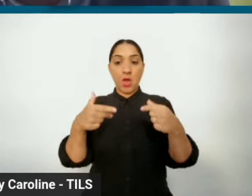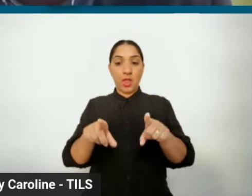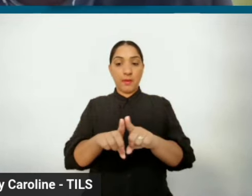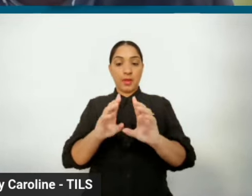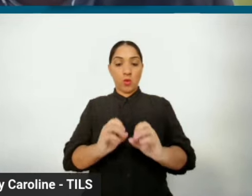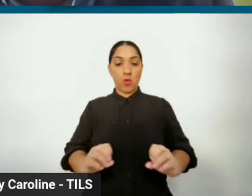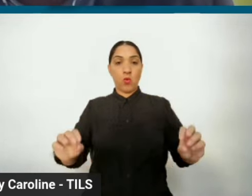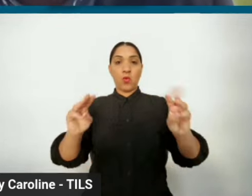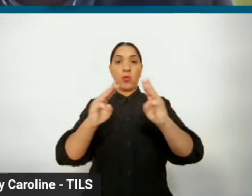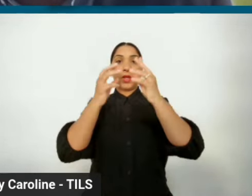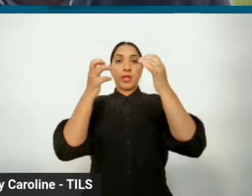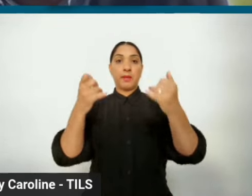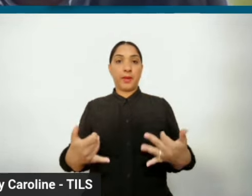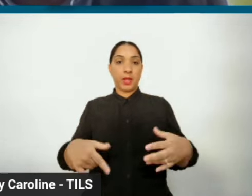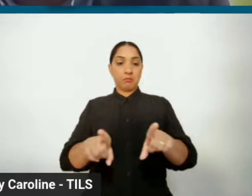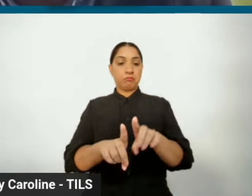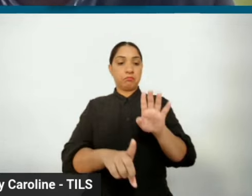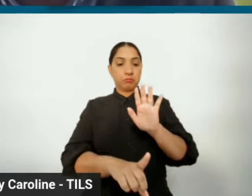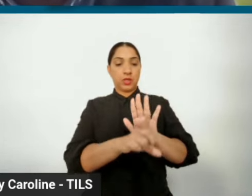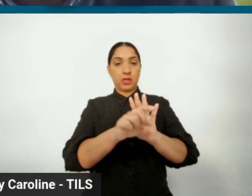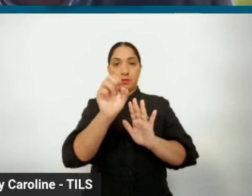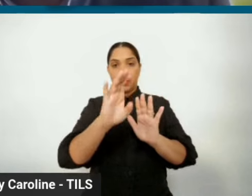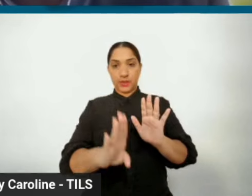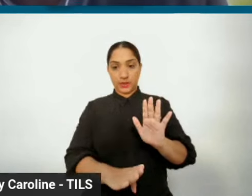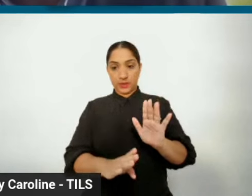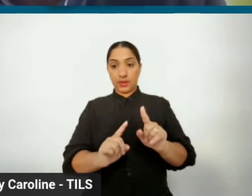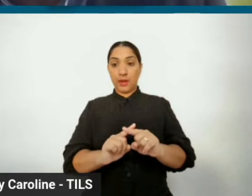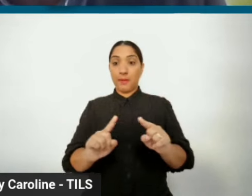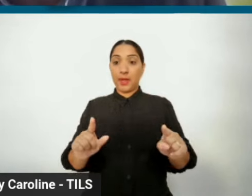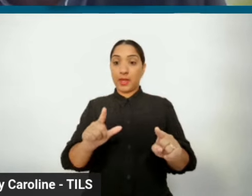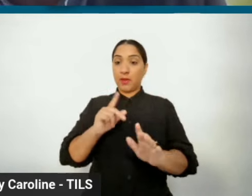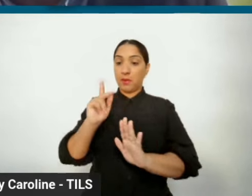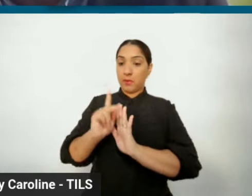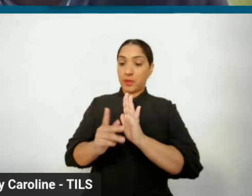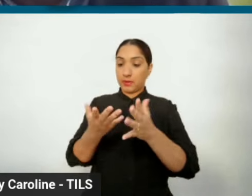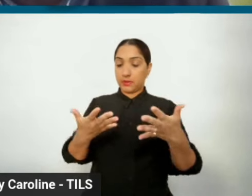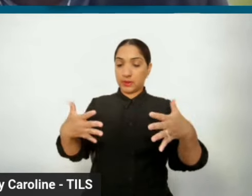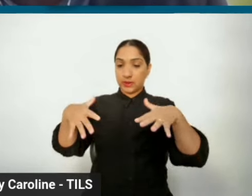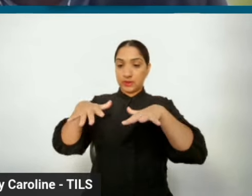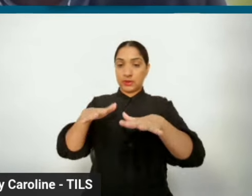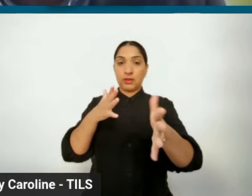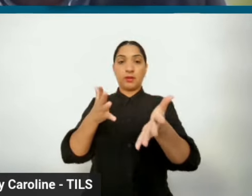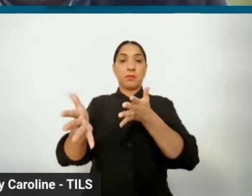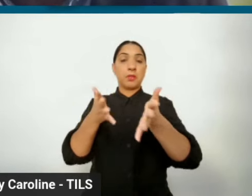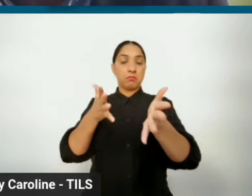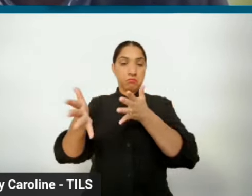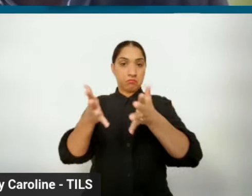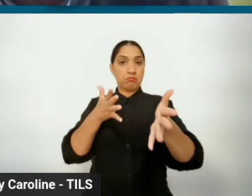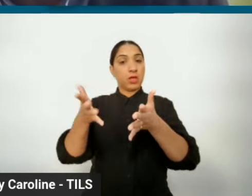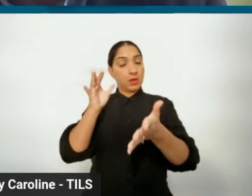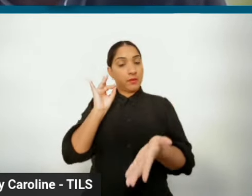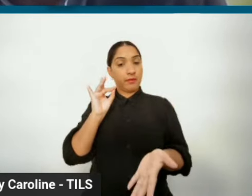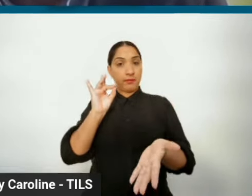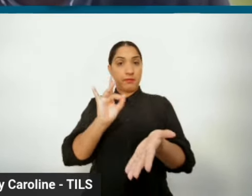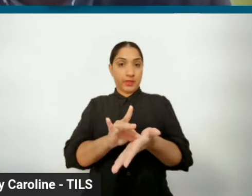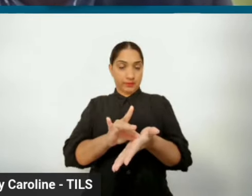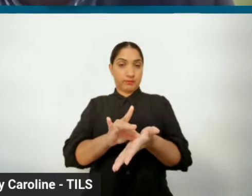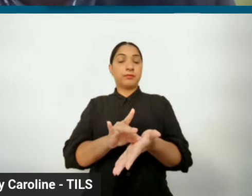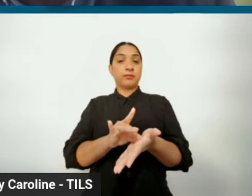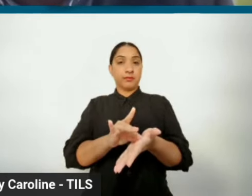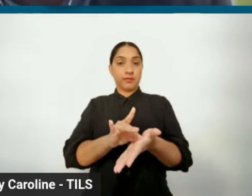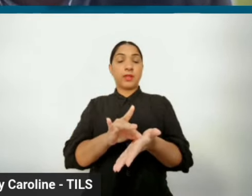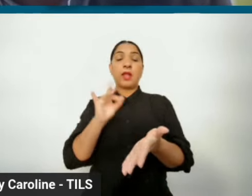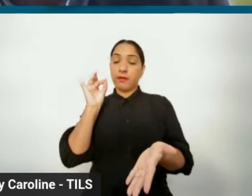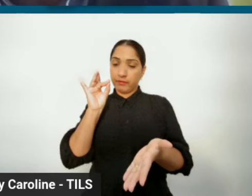está na Lei Brasileira de Inclusão. Mas, enfim, o programa de acessibilidade da Justiça Eleitoral brasileiro tem se mostrado eficaz, tem se mostrado muito